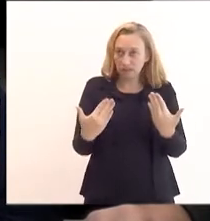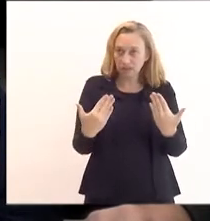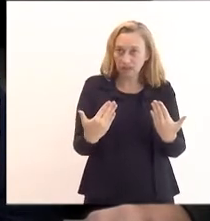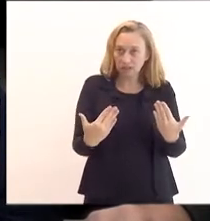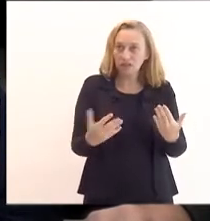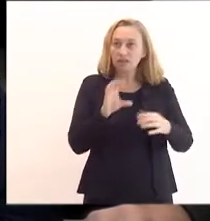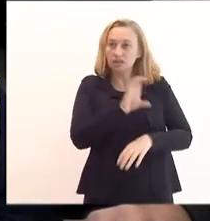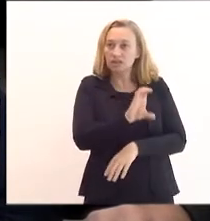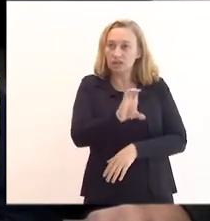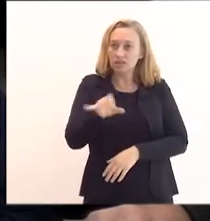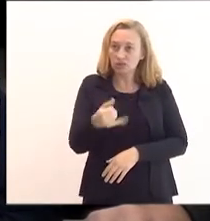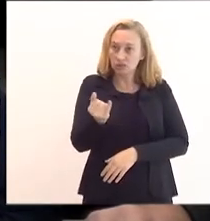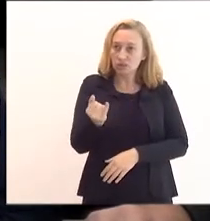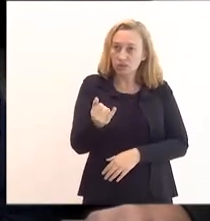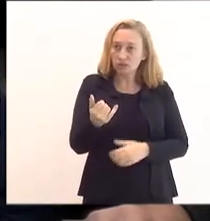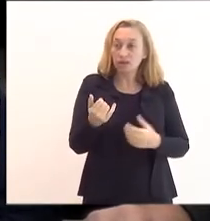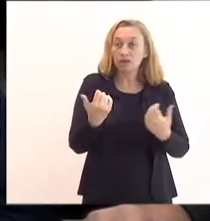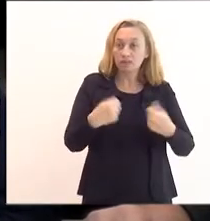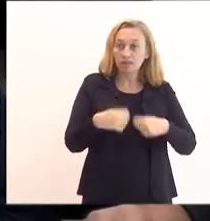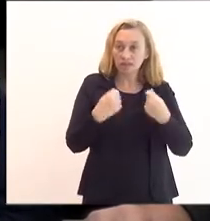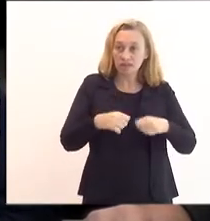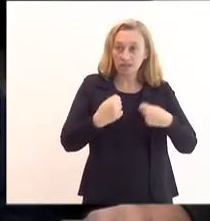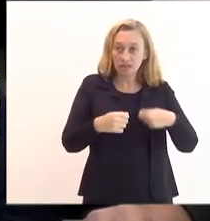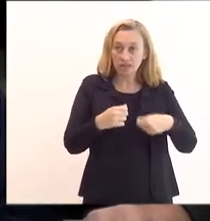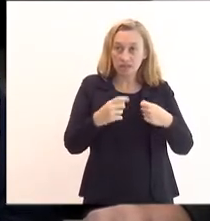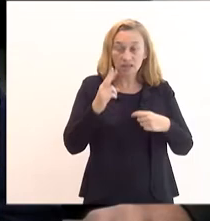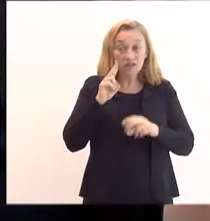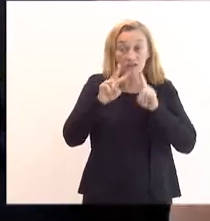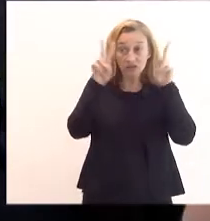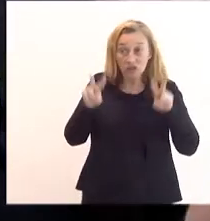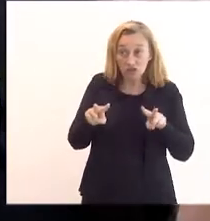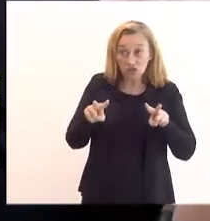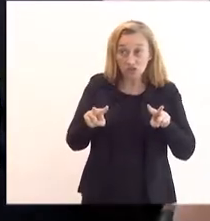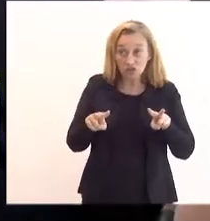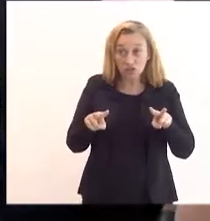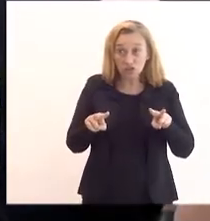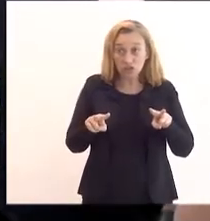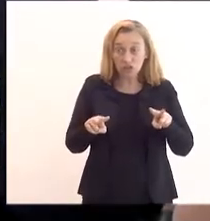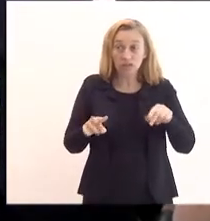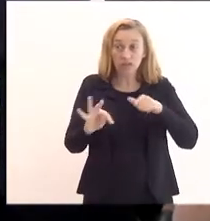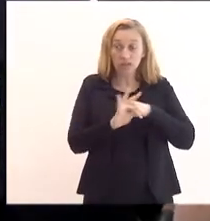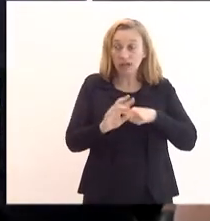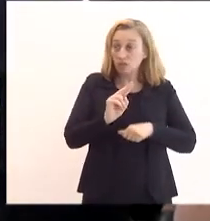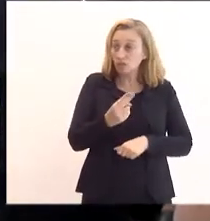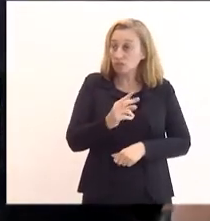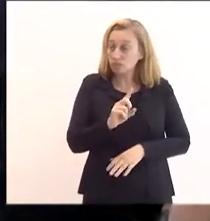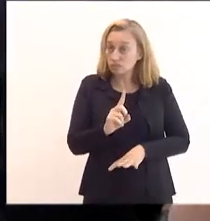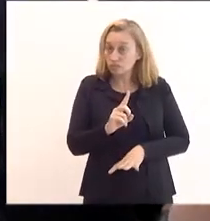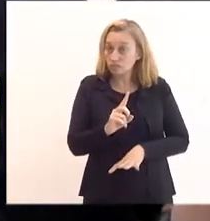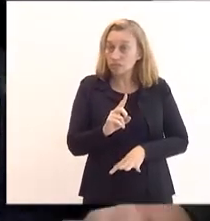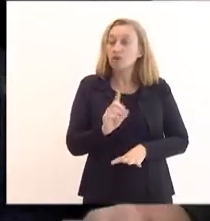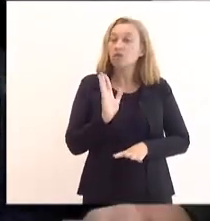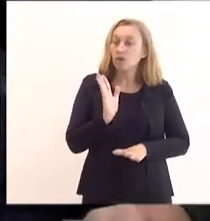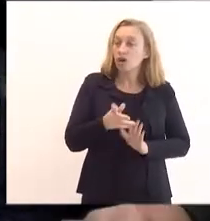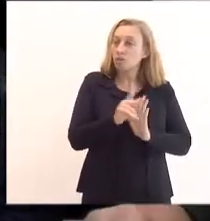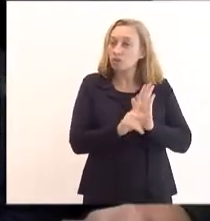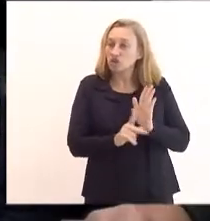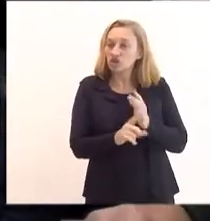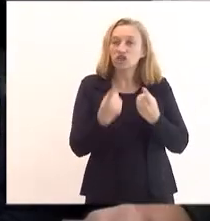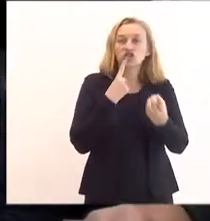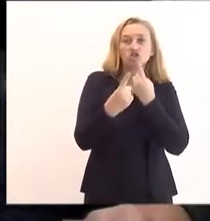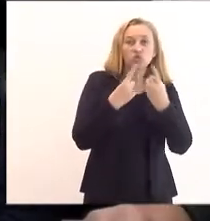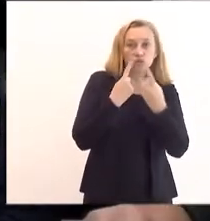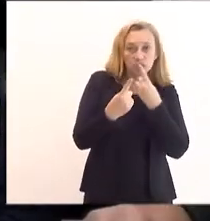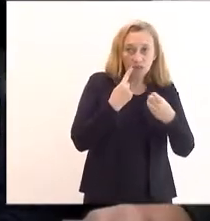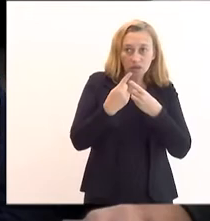âmbito da CCJ, eles têm que ser encarados sob o ponto de vista de constitucionalidade ou não. Como é o projeto, já antecipando a discussão e